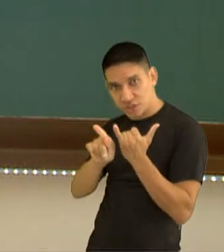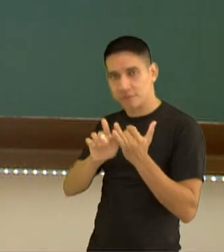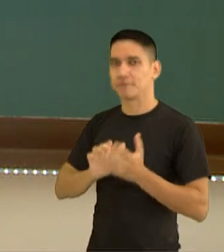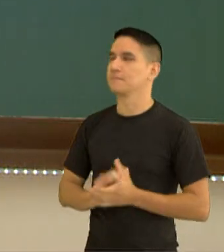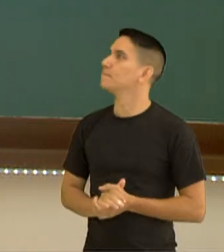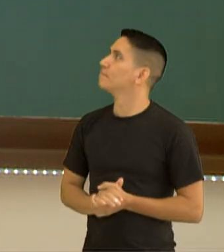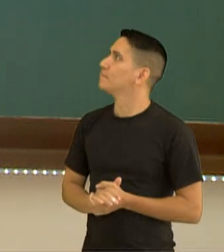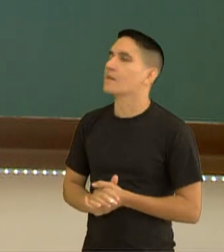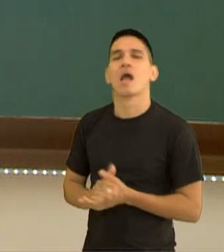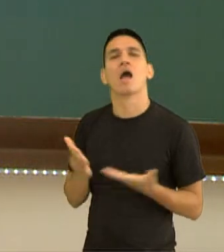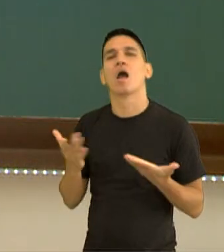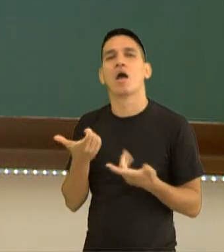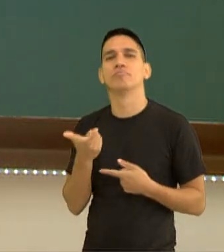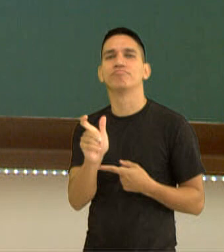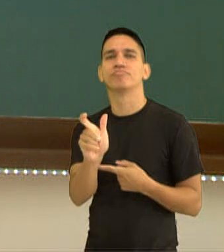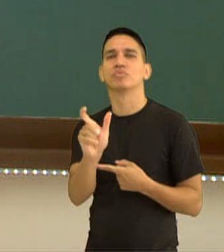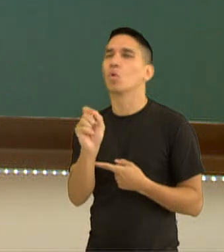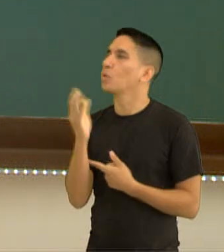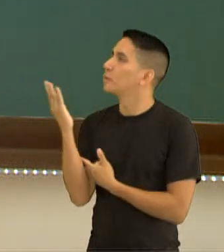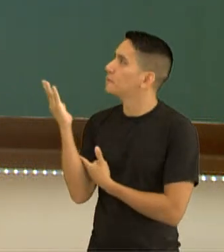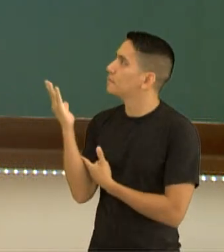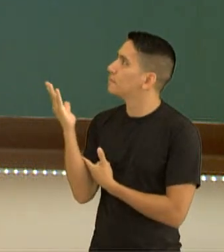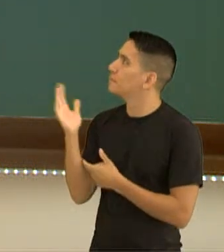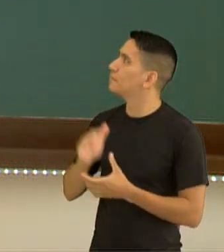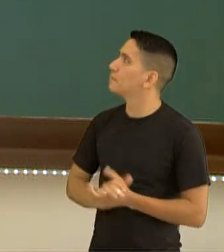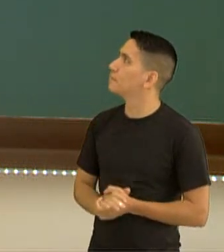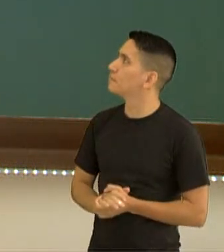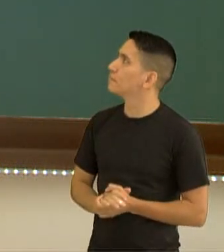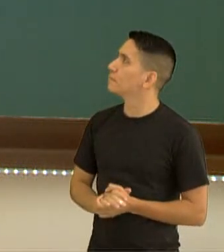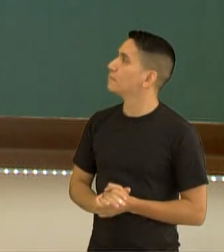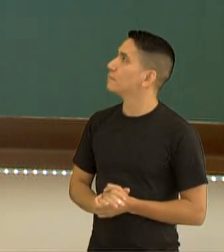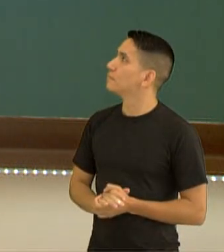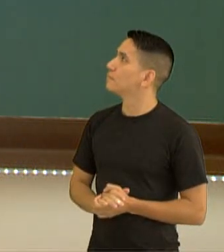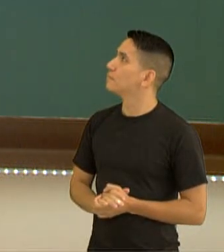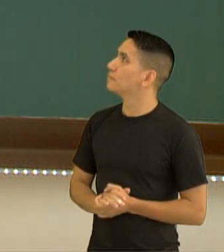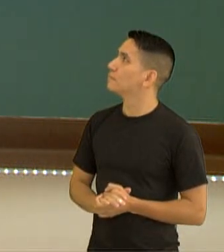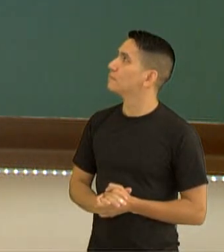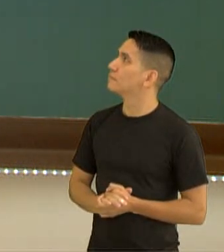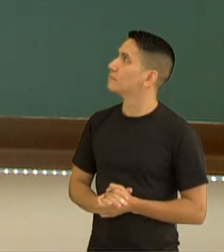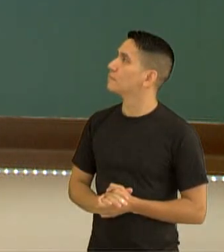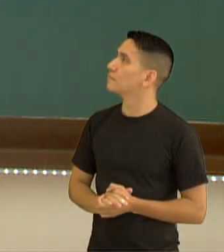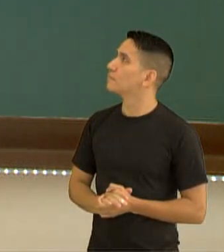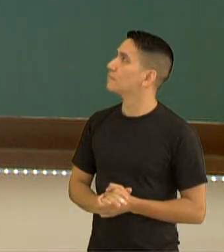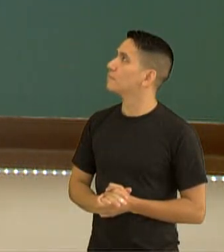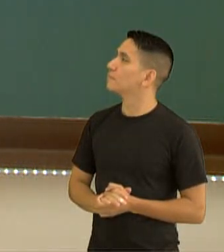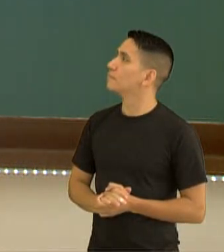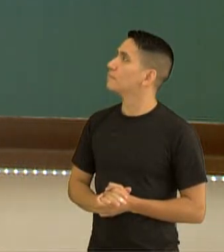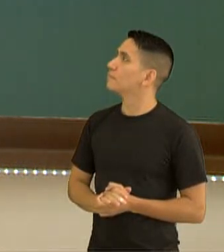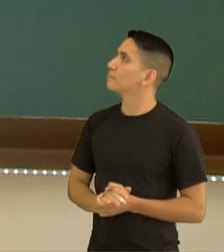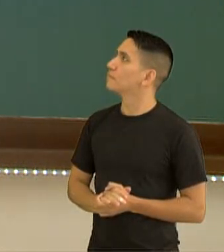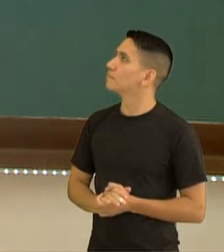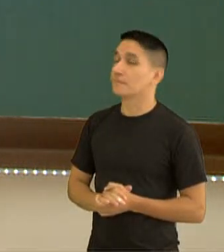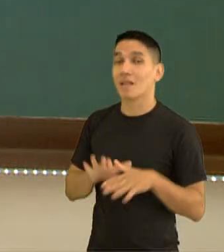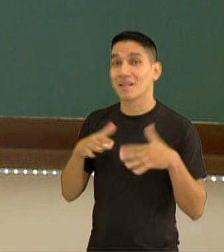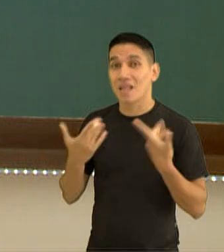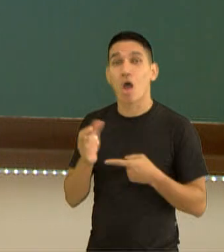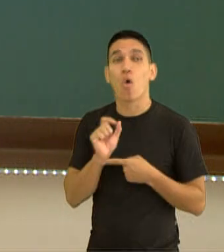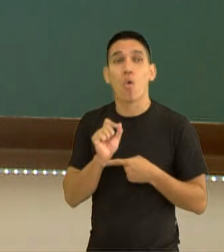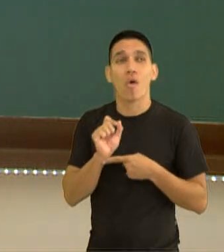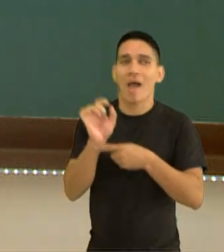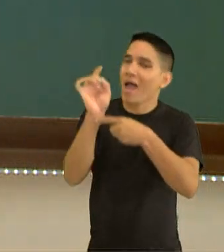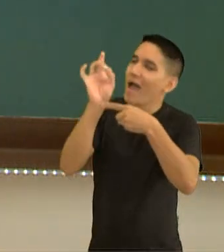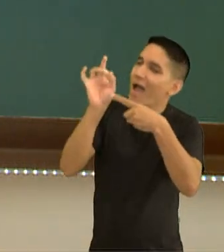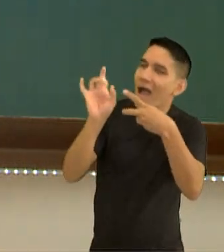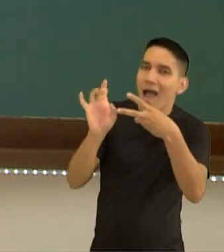Agora, complete the sentences about Brazil, a Brazil tourist in it. Use the present continuous. Então, cada uma das